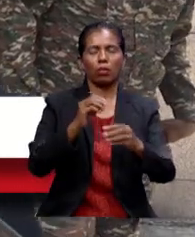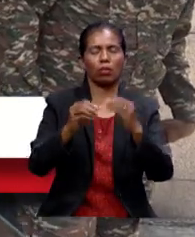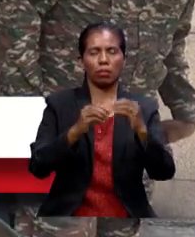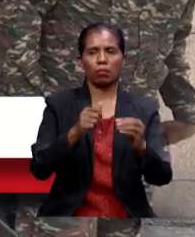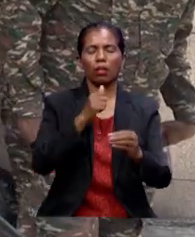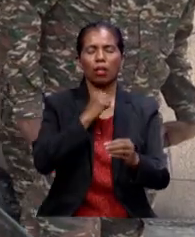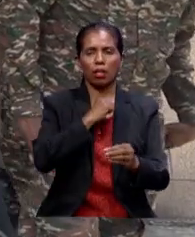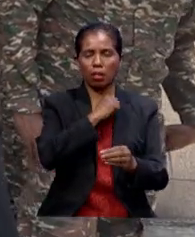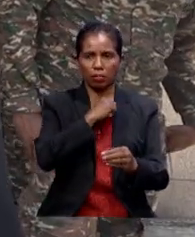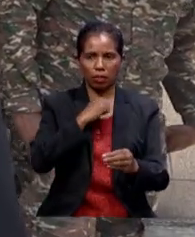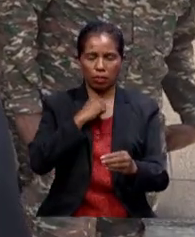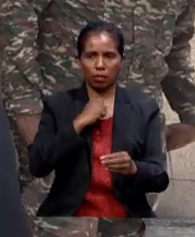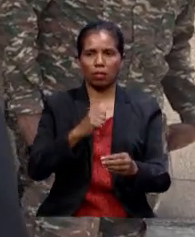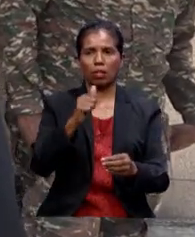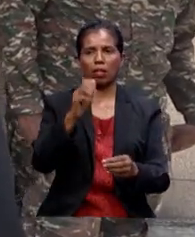né,